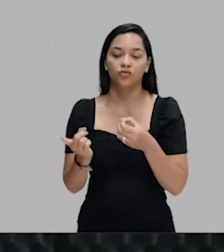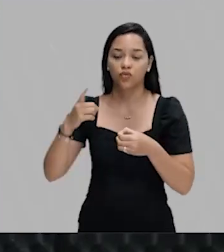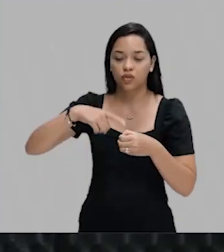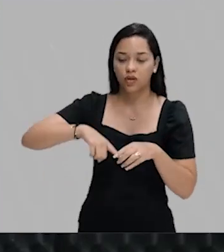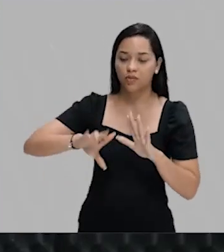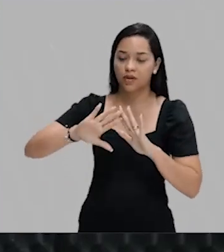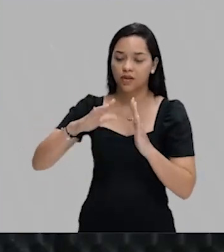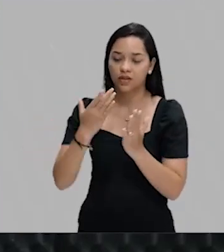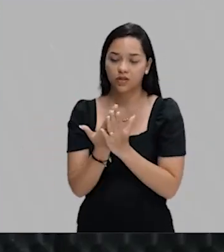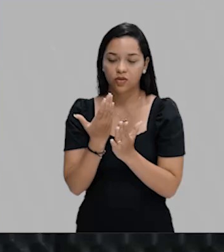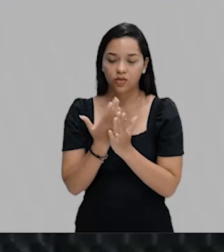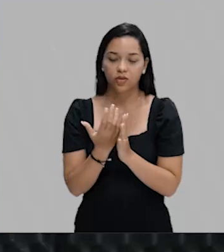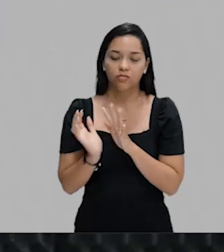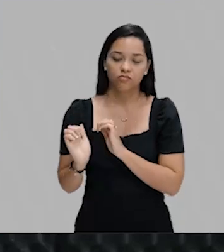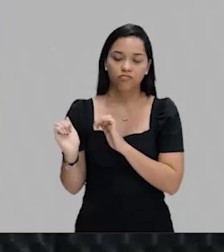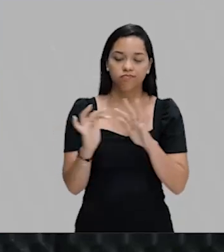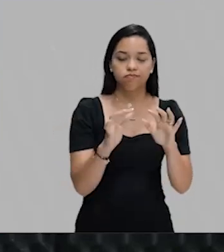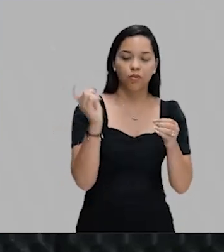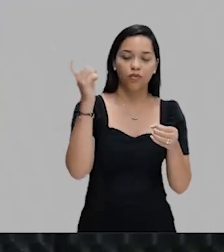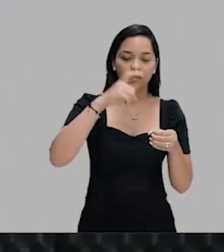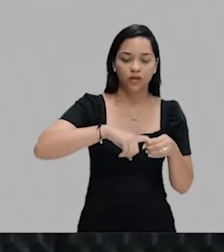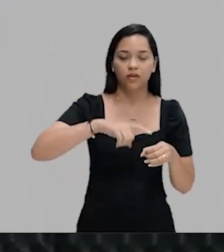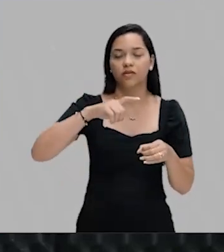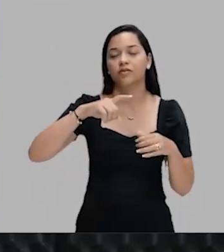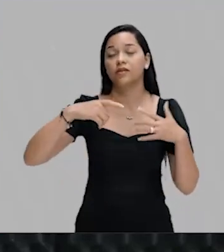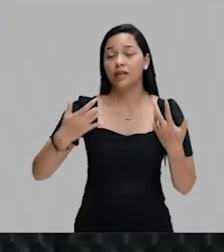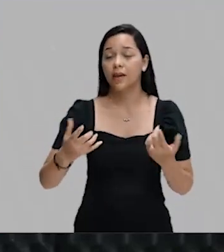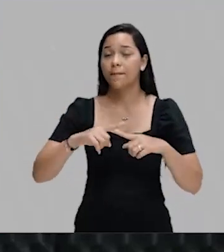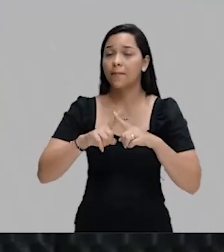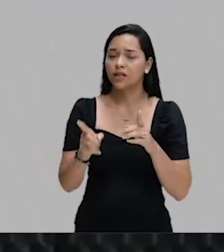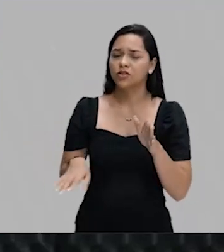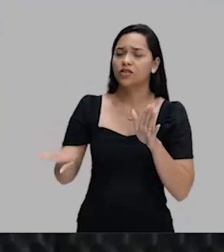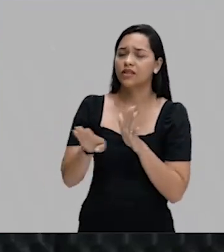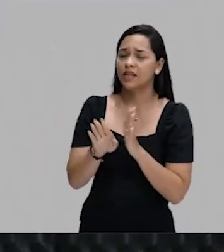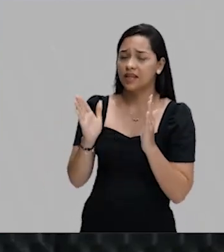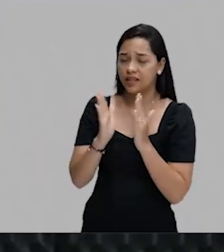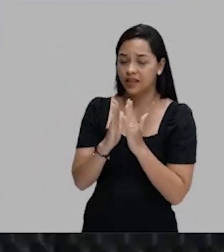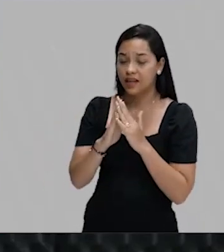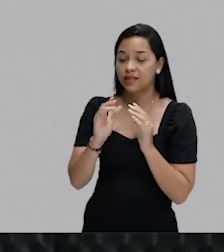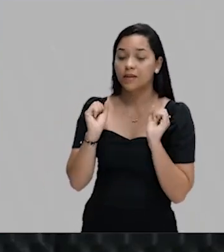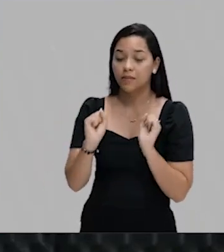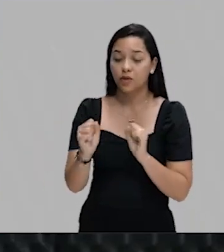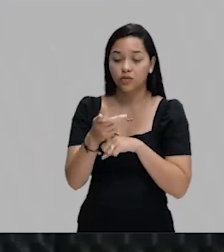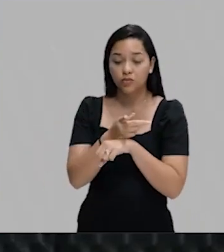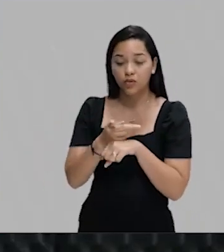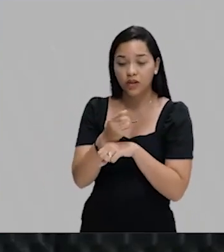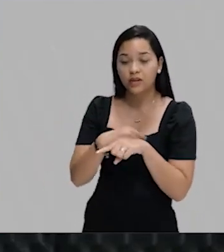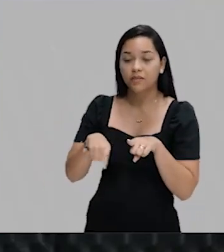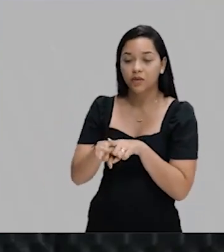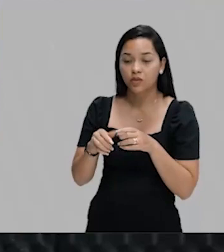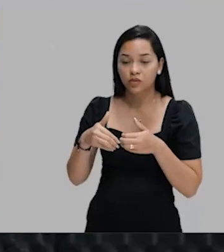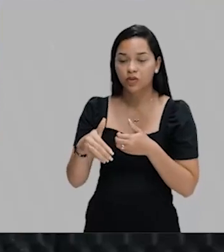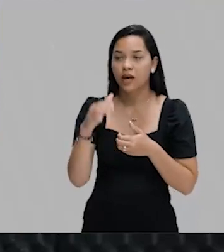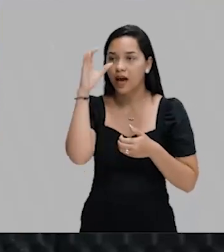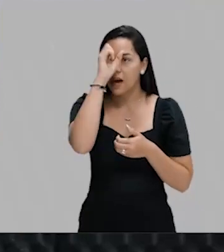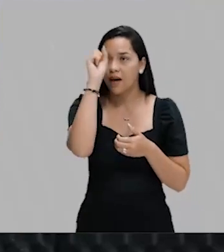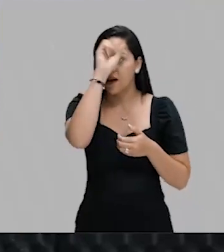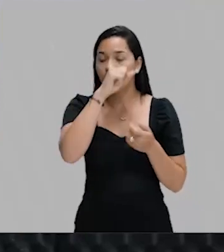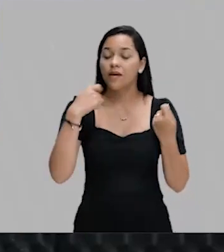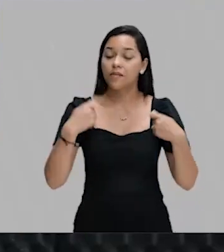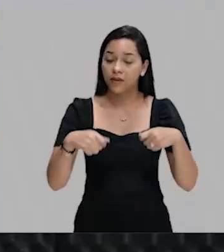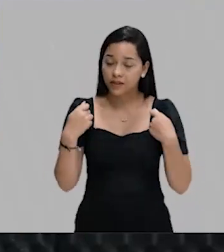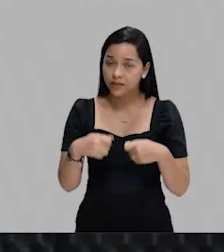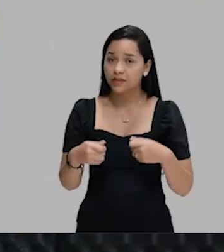para a escola, né? Todo mundo voltando aí à sua rotina. Mas quando tu chegar em casa, tu pode nos procurar e continuar aprendendo. E deve